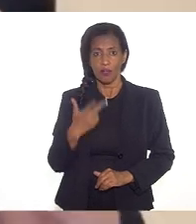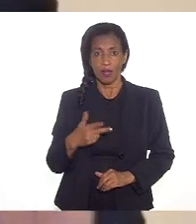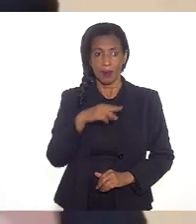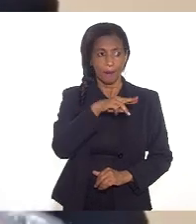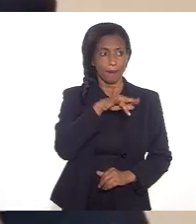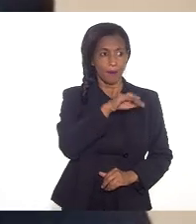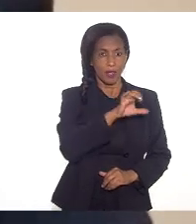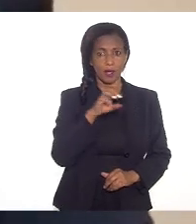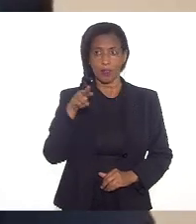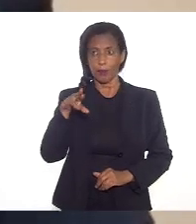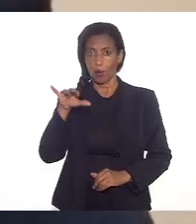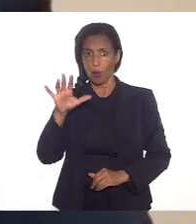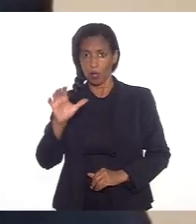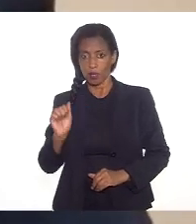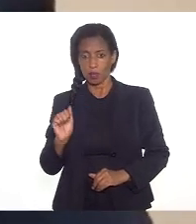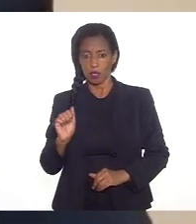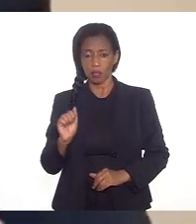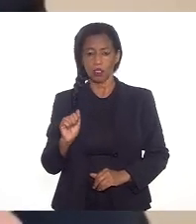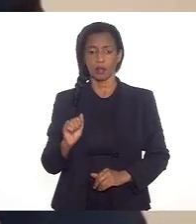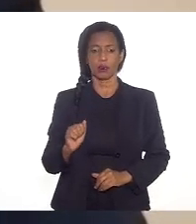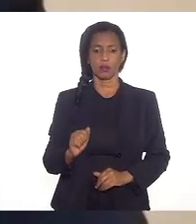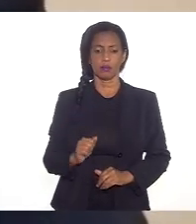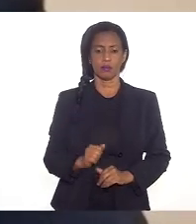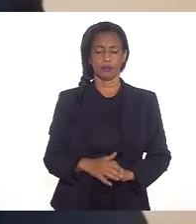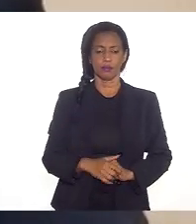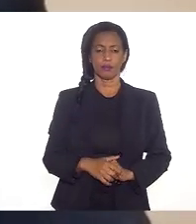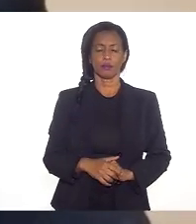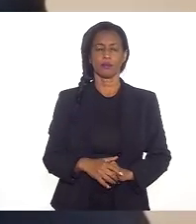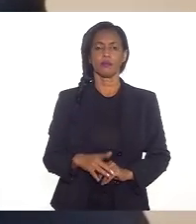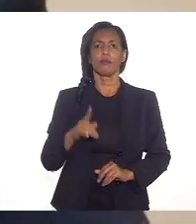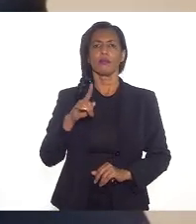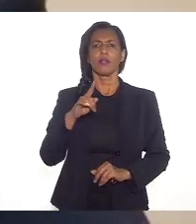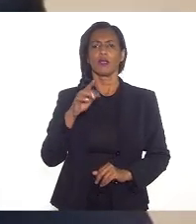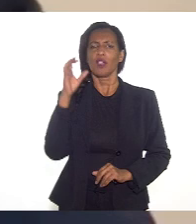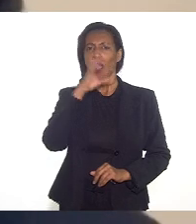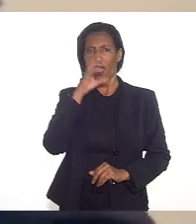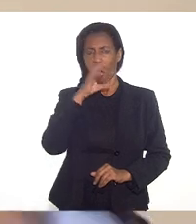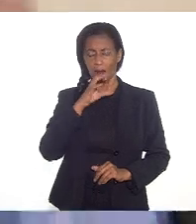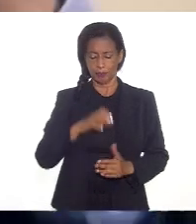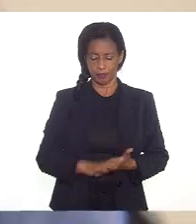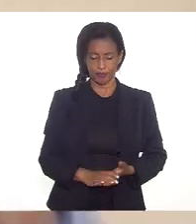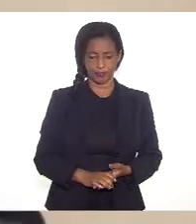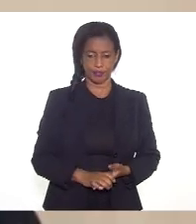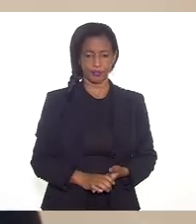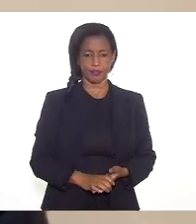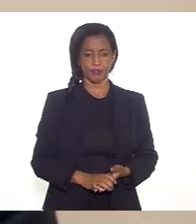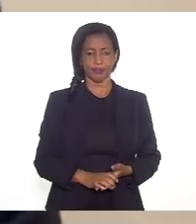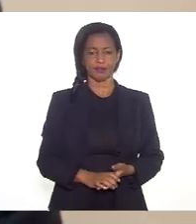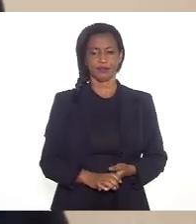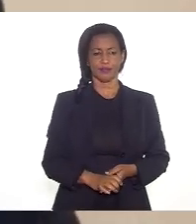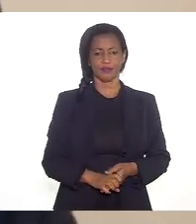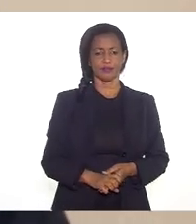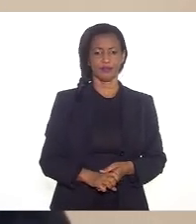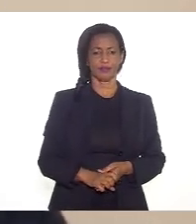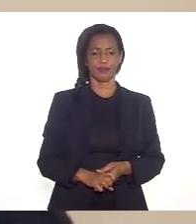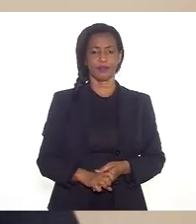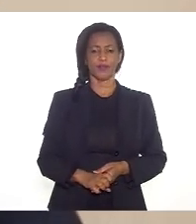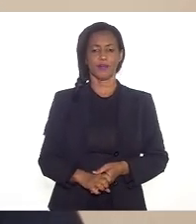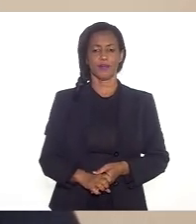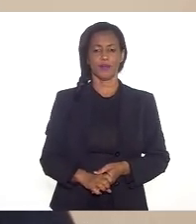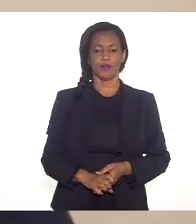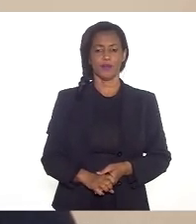Mink, Mônica. Mônica quer falar. Eu quero fazer um registro antes, Mônica, talvez você me ajude. Eu quero que registrar o